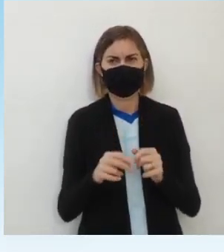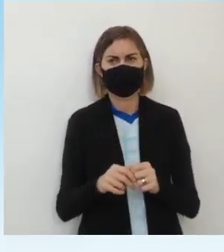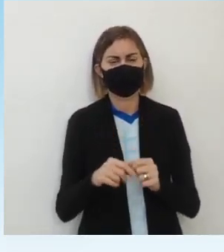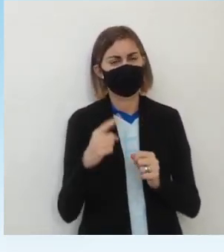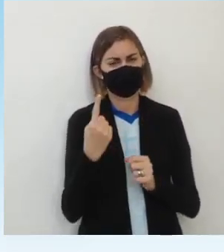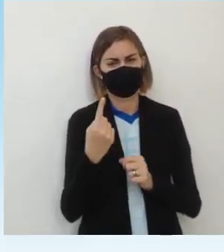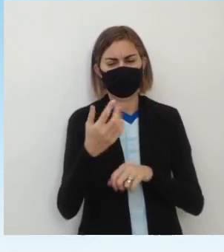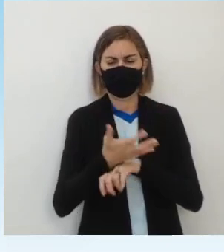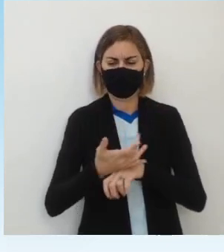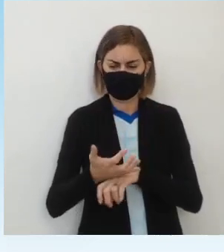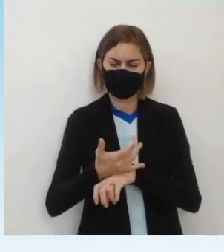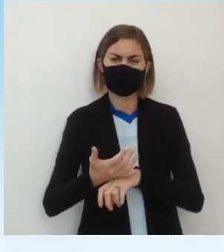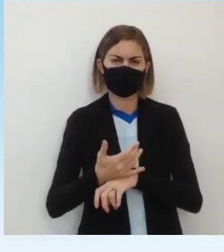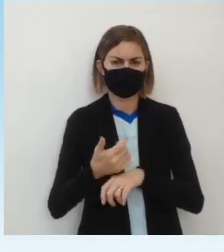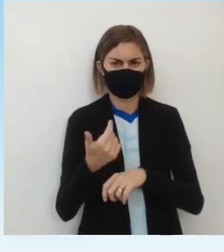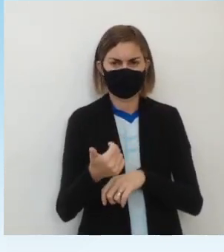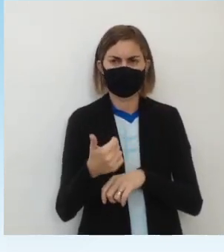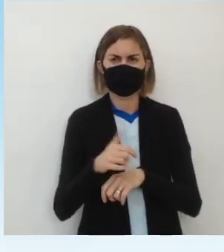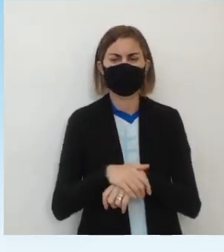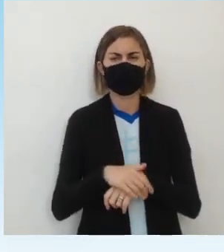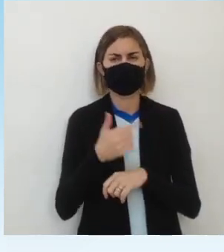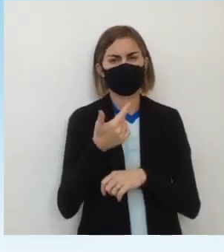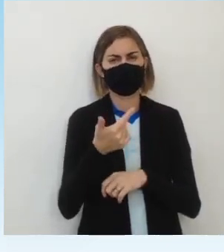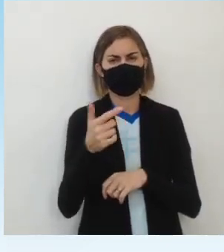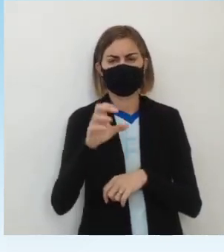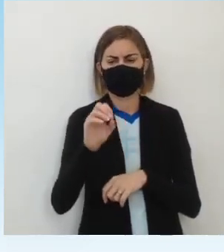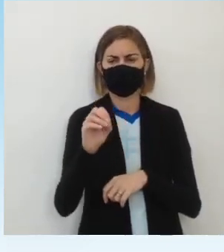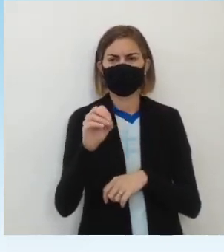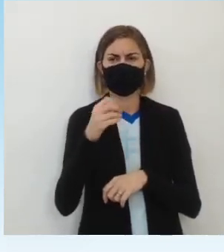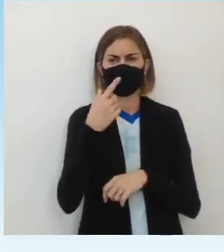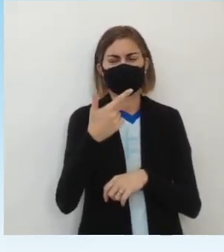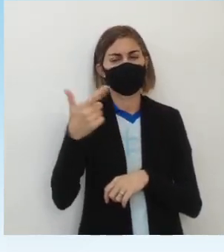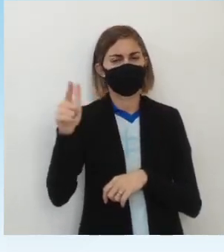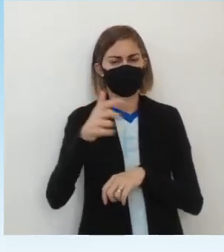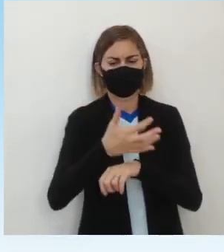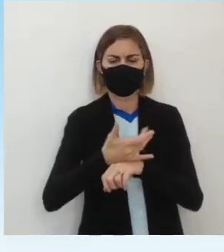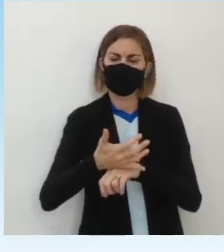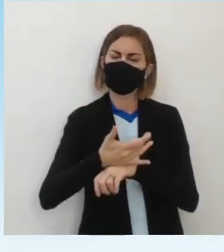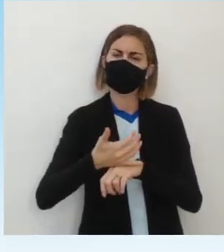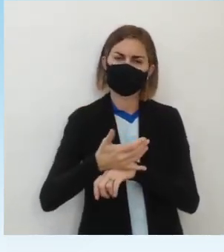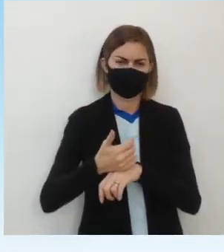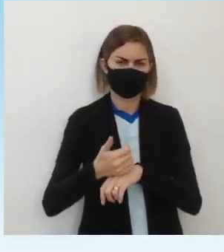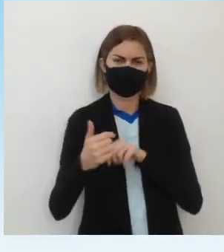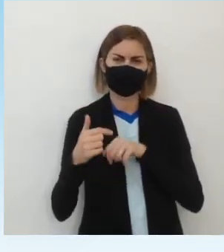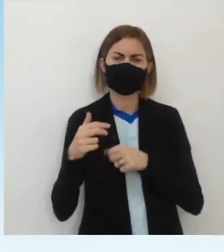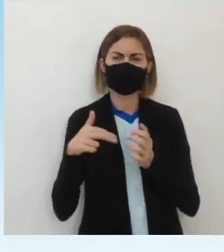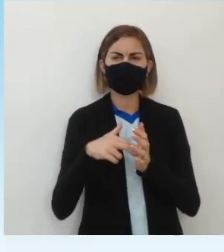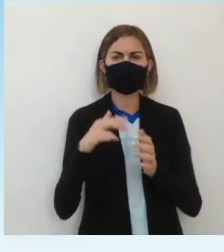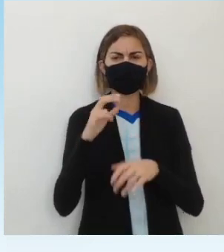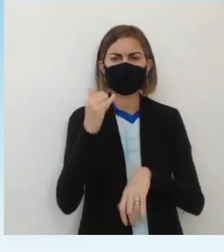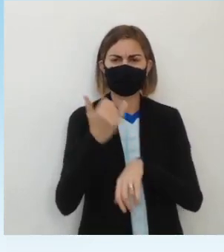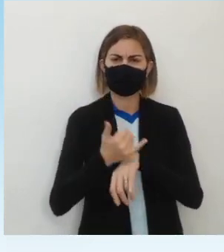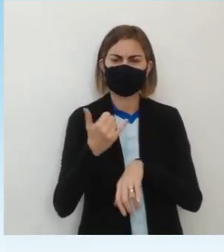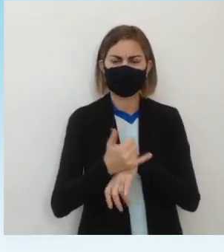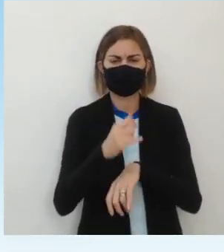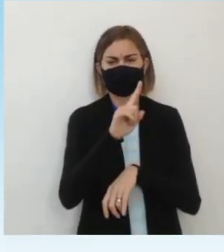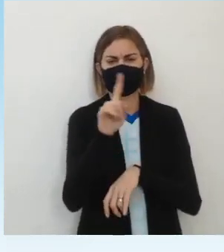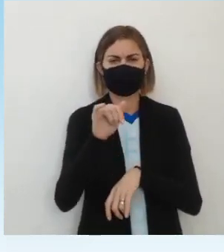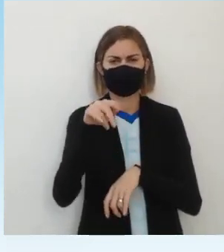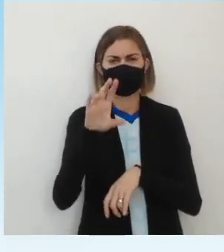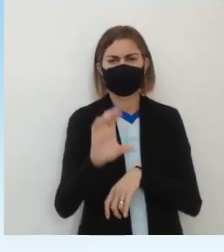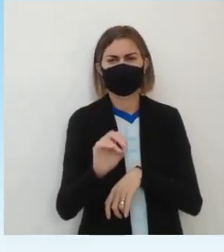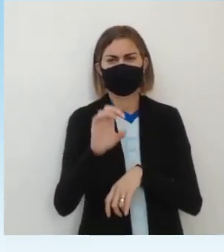um ácido aí, tá? Acético, e a ozonólise seria uma outra reação na presença de zinco, produzindo aí